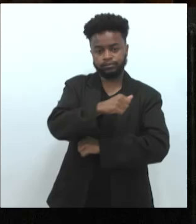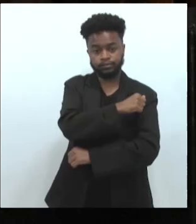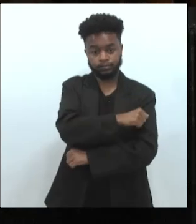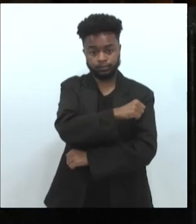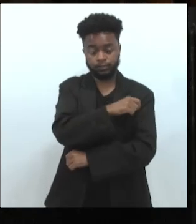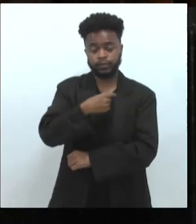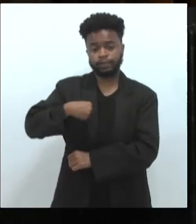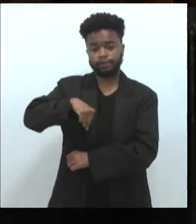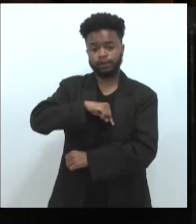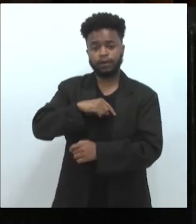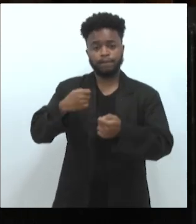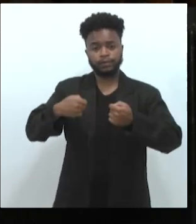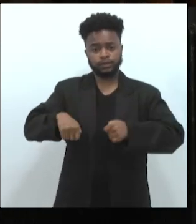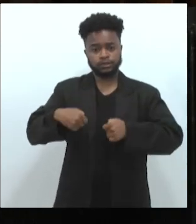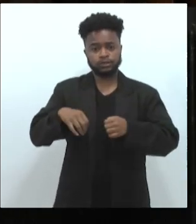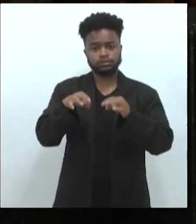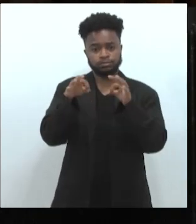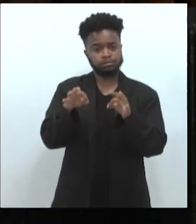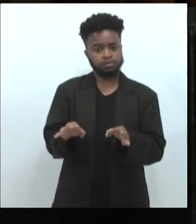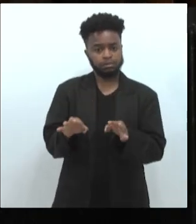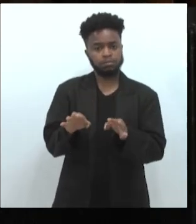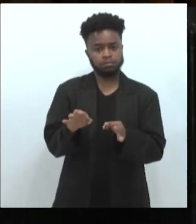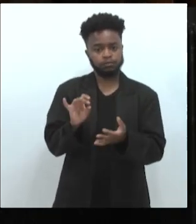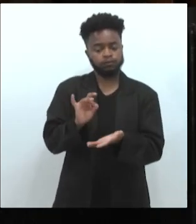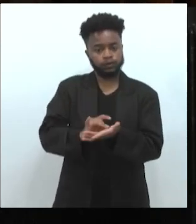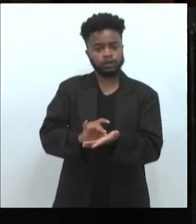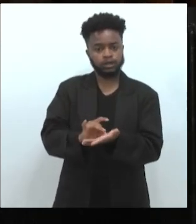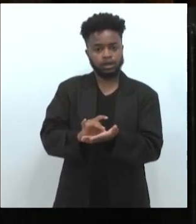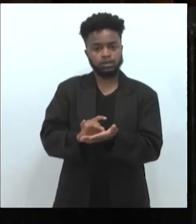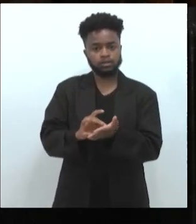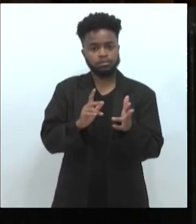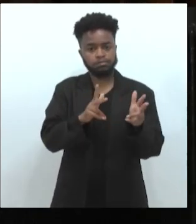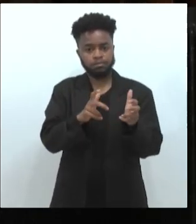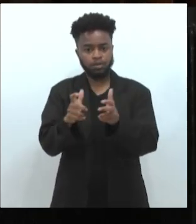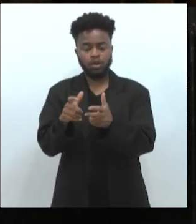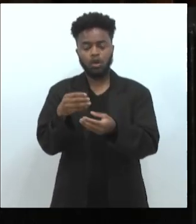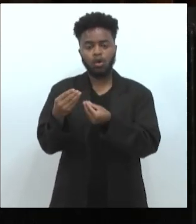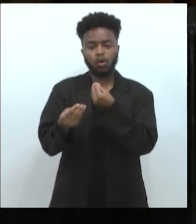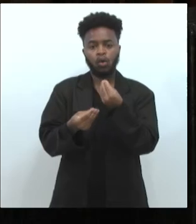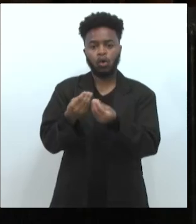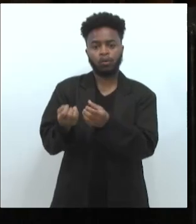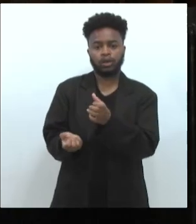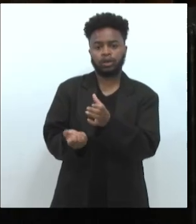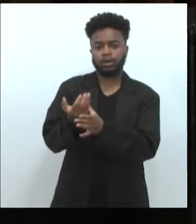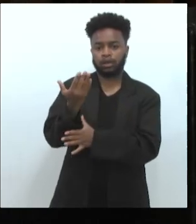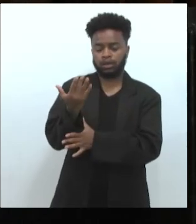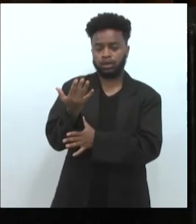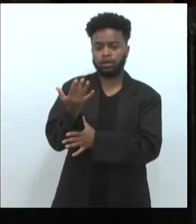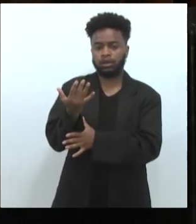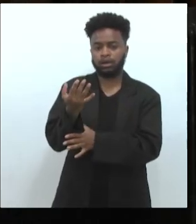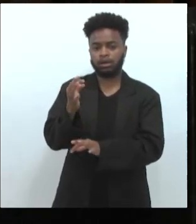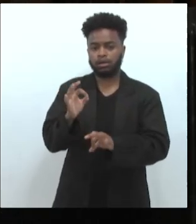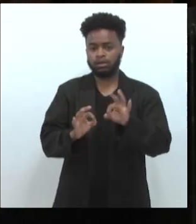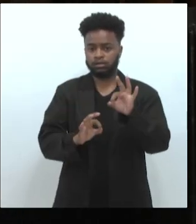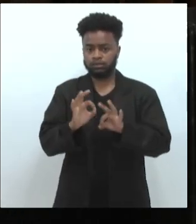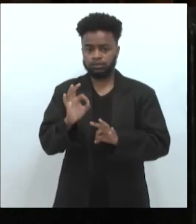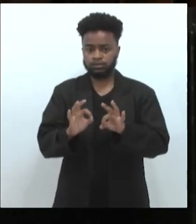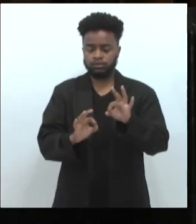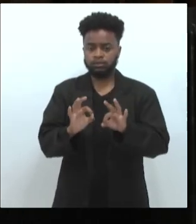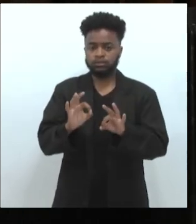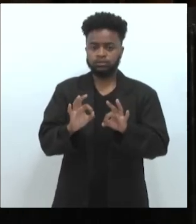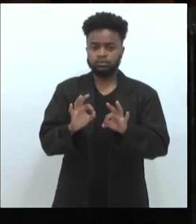precisamos realmente rever essa disciplina criada na questão